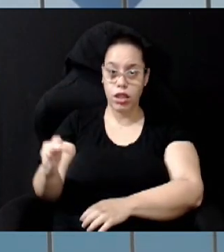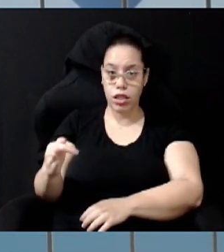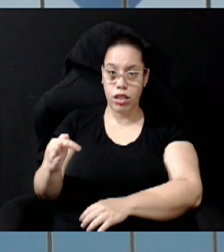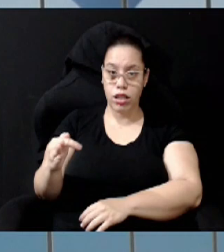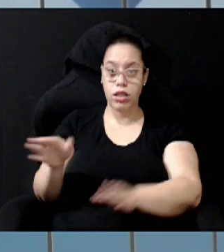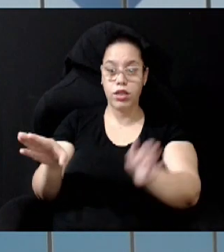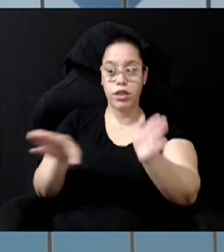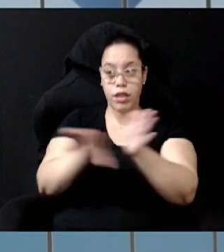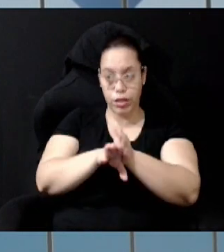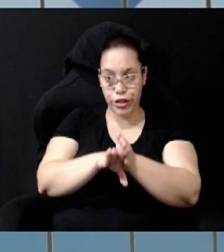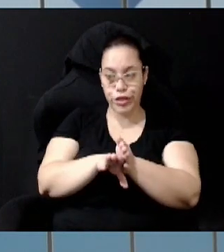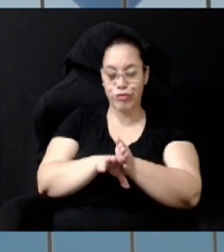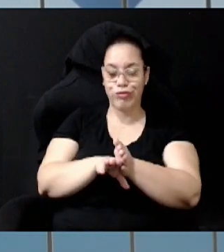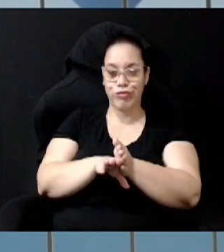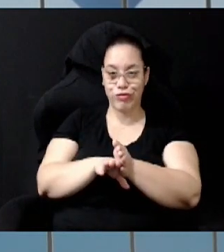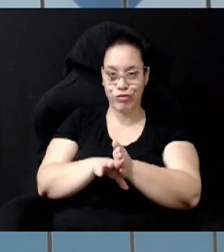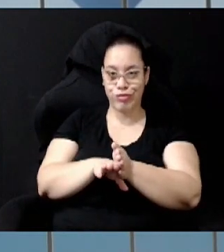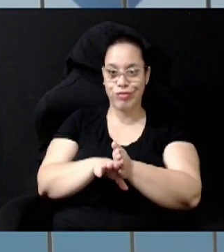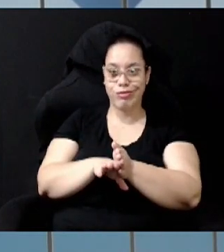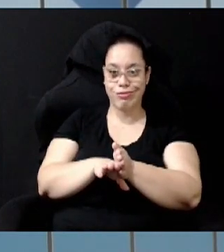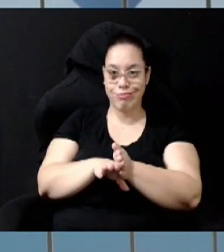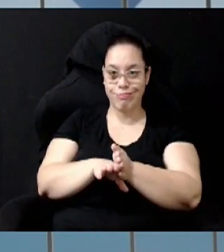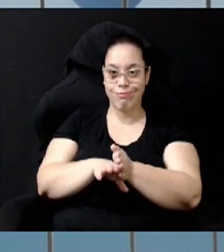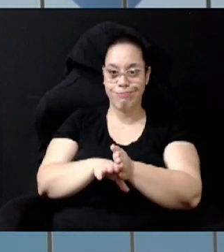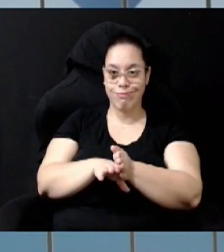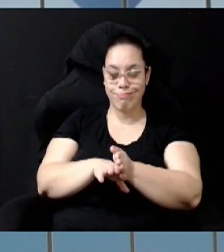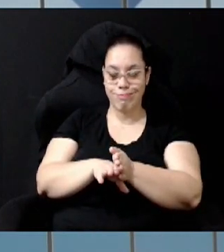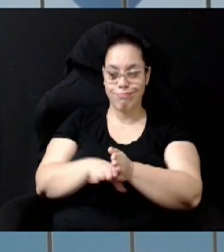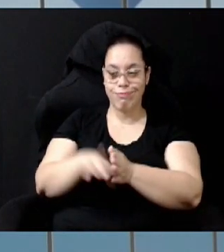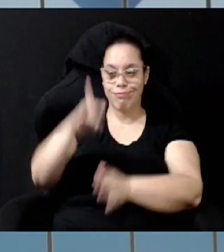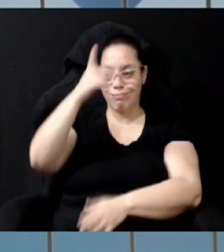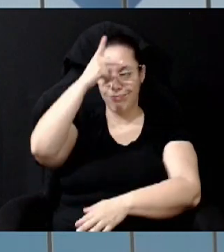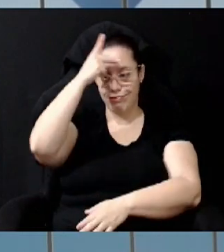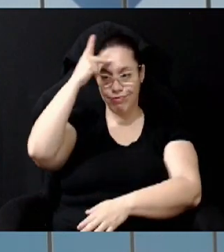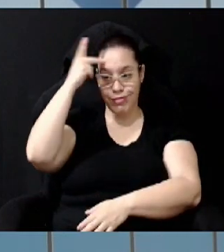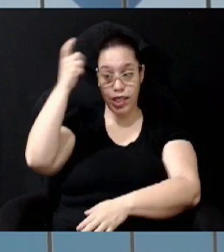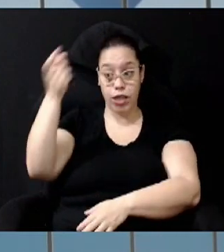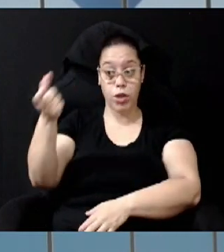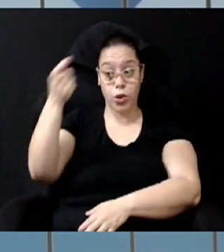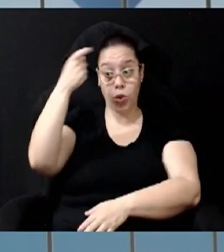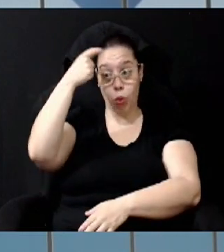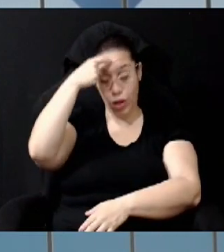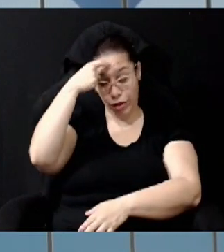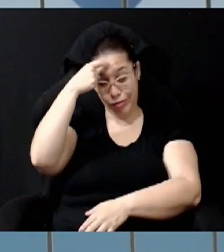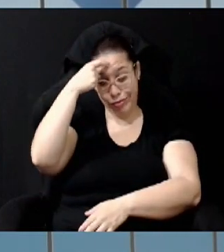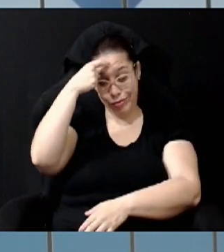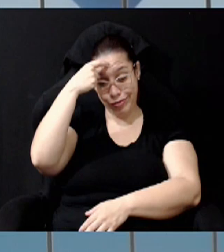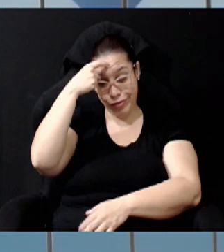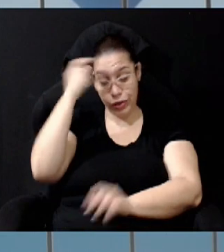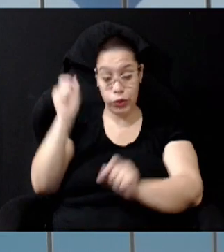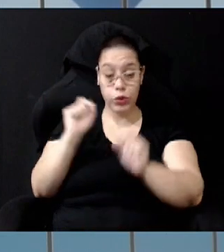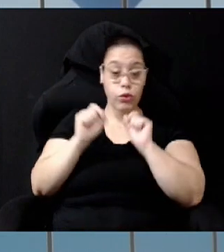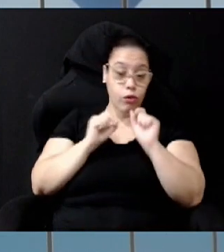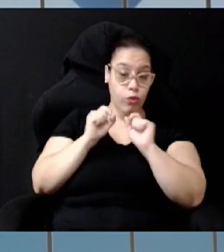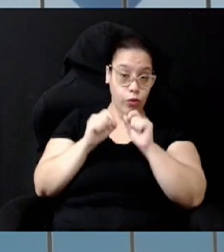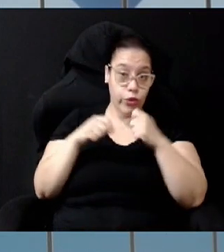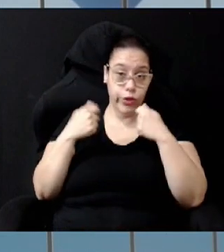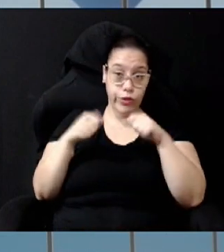é onde a gente vê que as pessoas estão tendo mais consciência em relação às ações, em relação à necessidade de